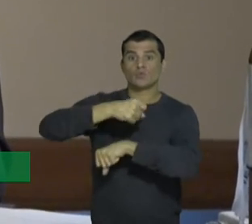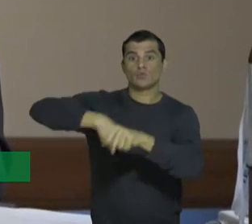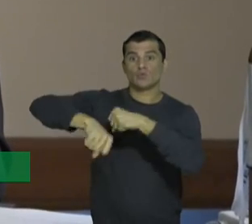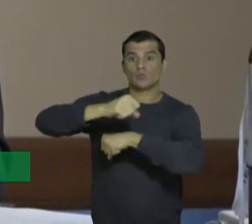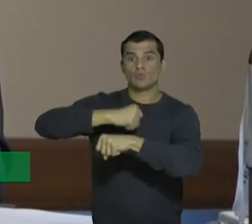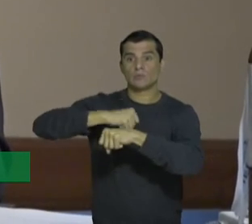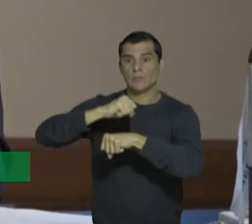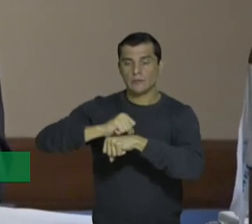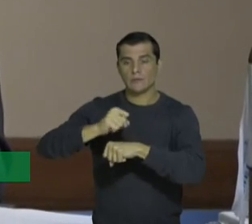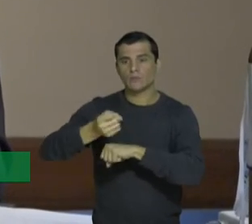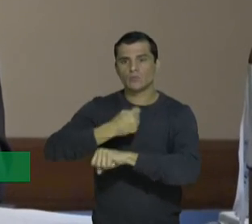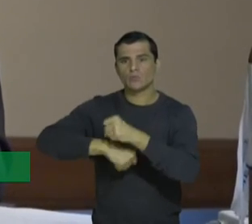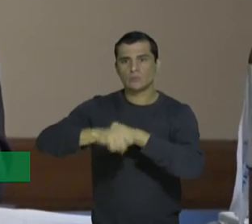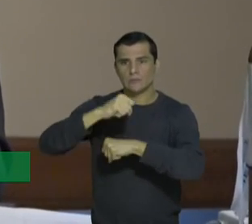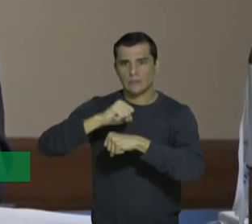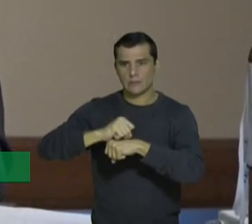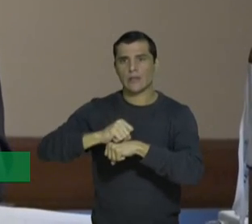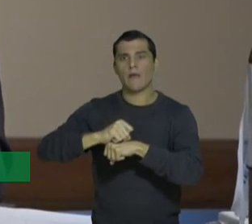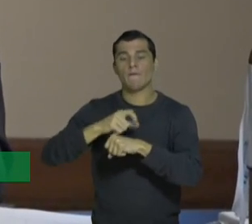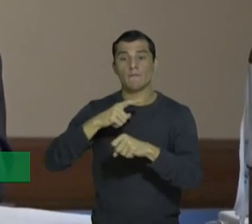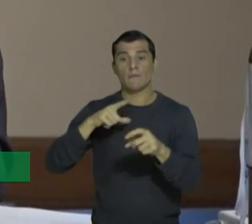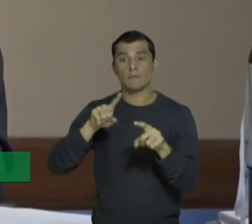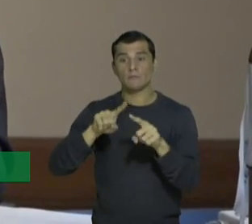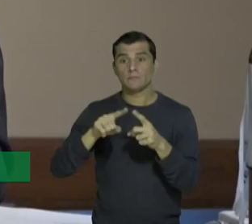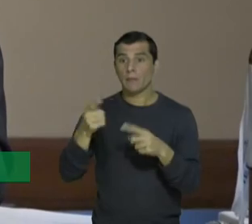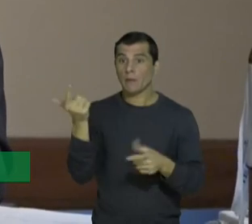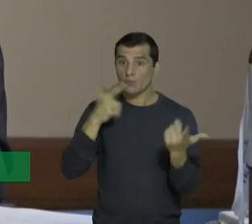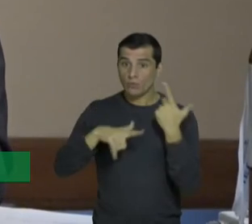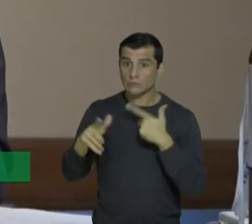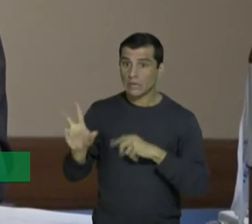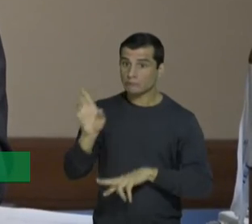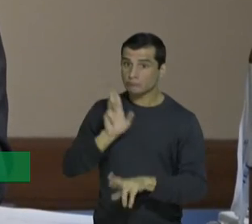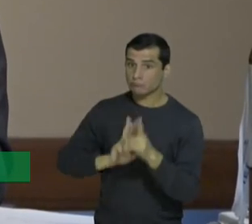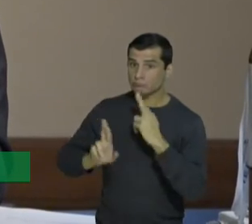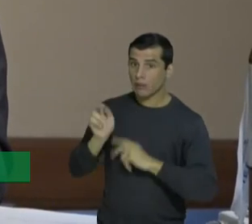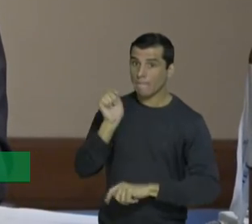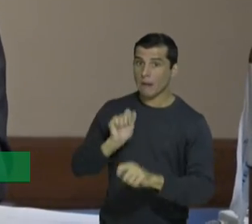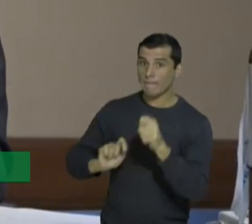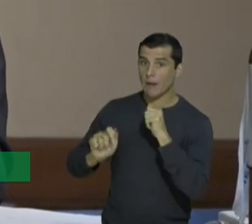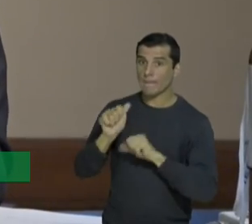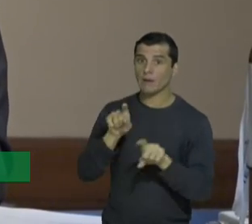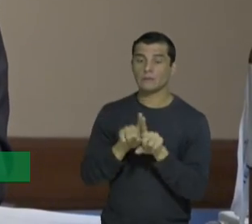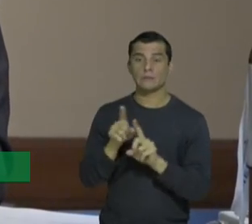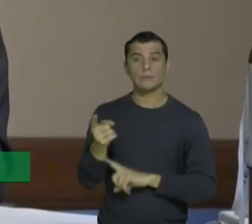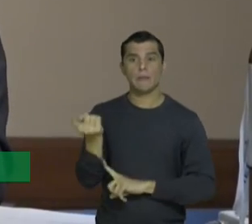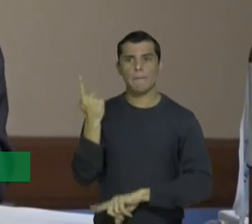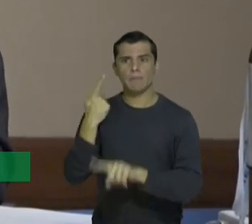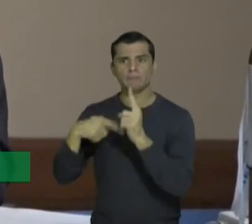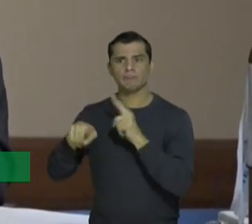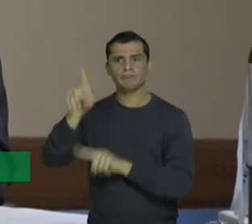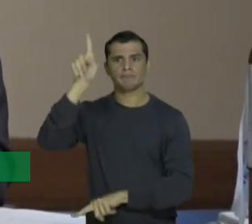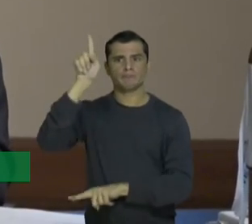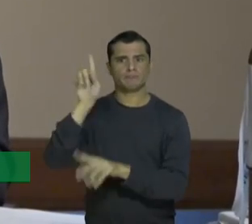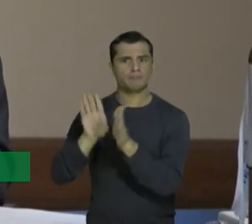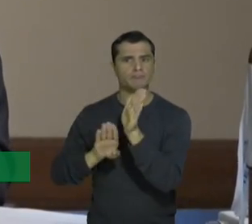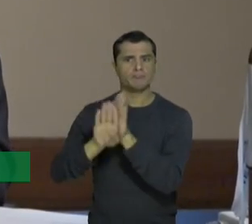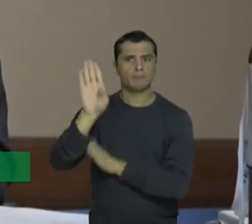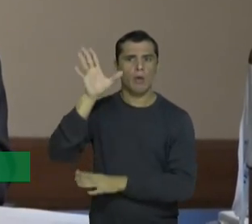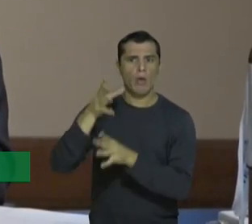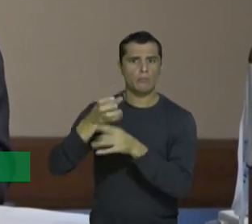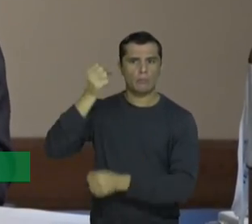resultados e ter prosperidade todos ess tendo esses pontos todos esses mercados serão altamente